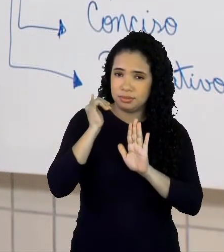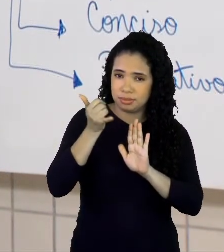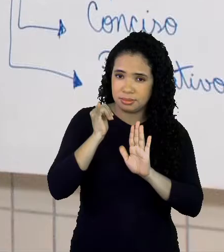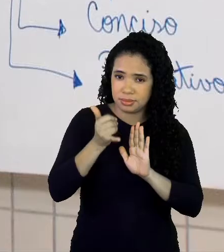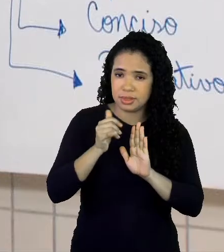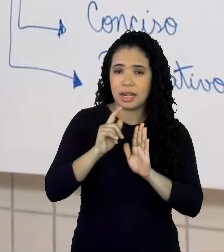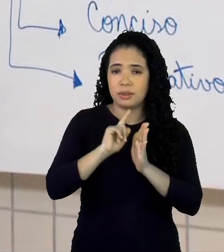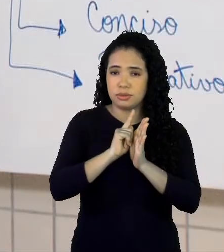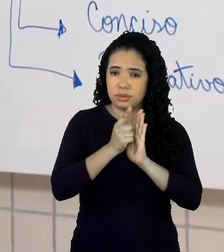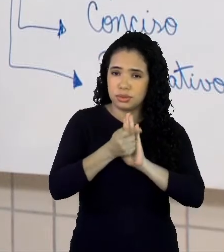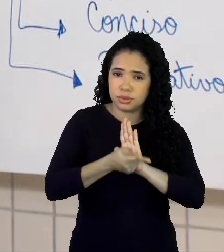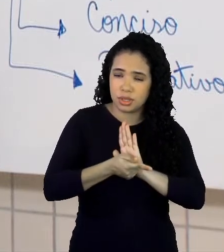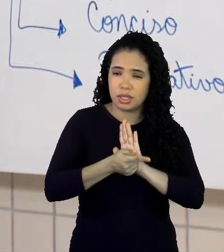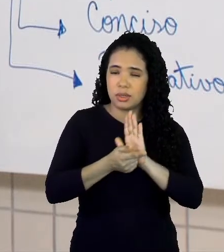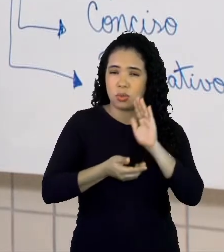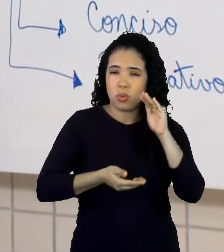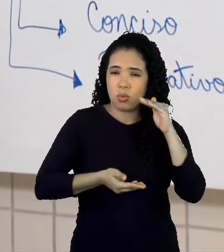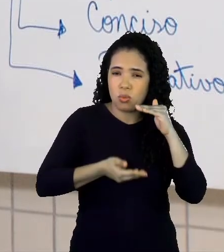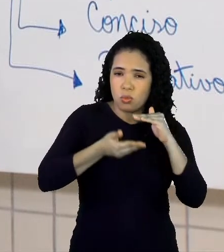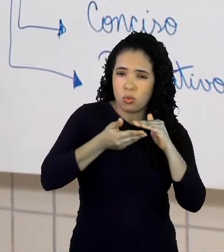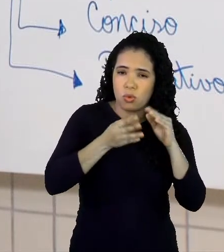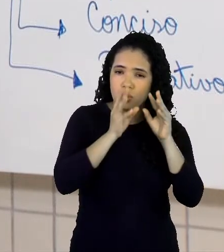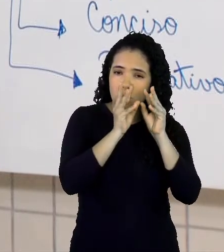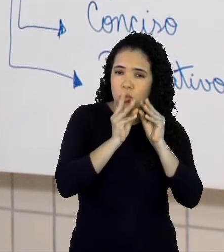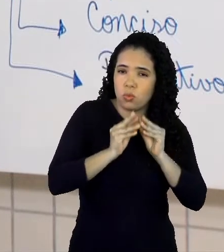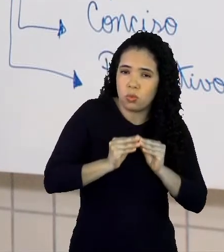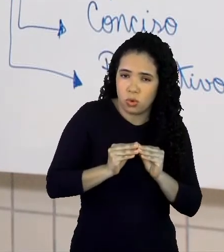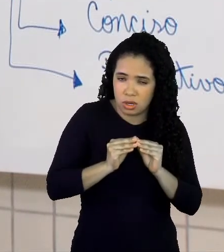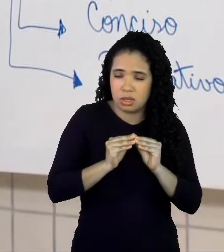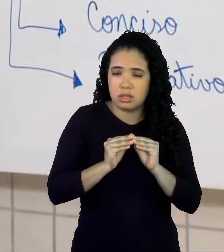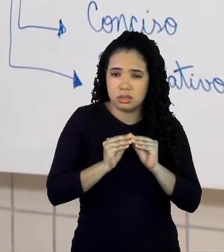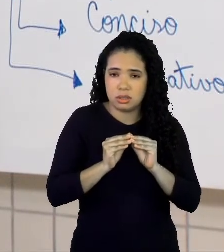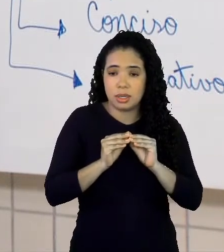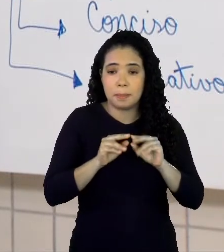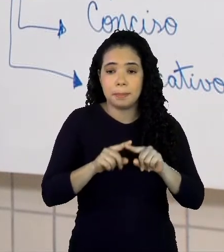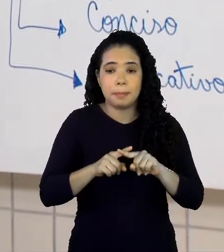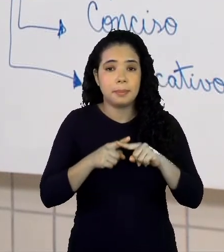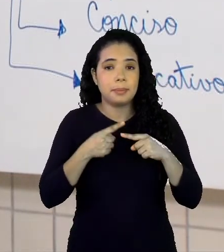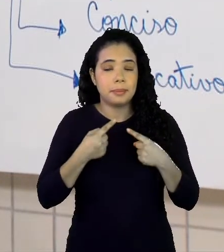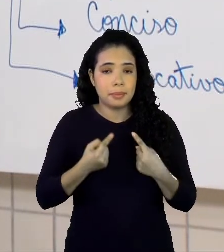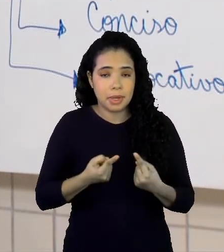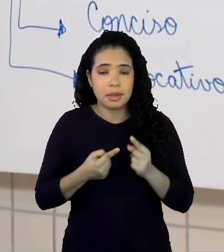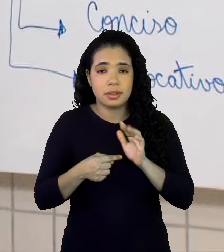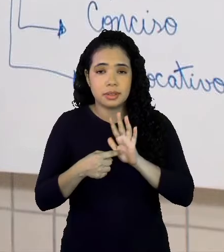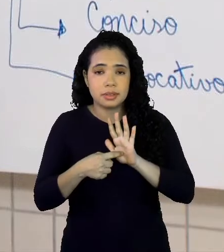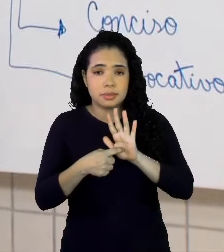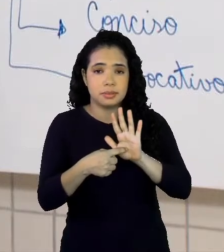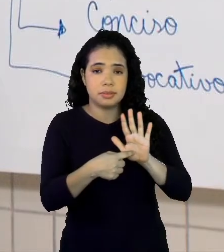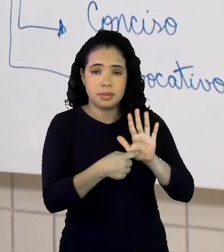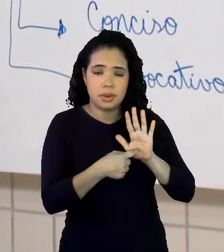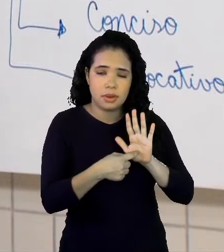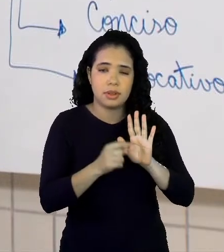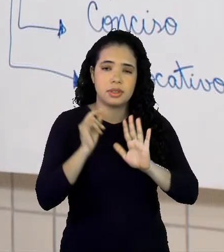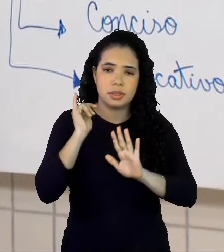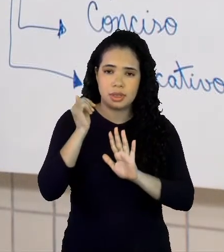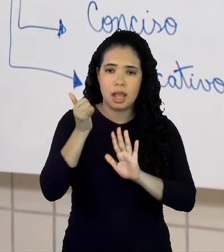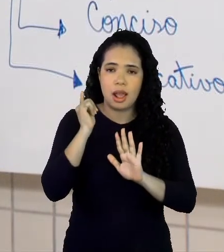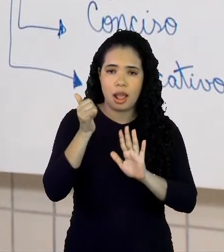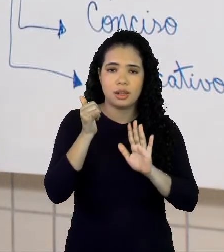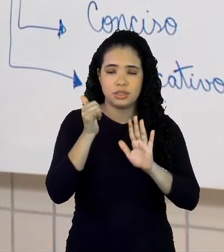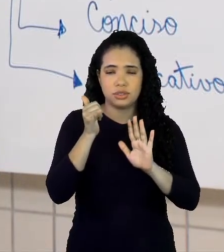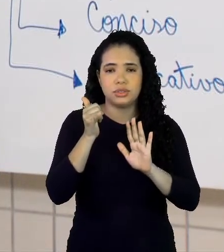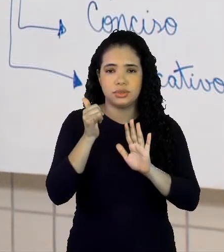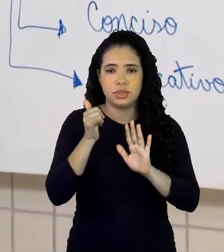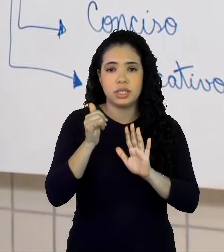um gênero conciso, né, resumido, mas ele tende a mostrar essa narratividade. Se ele tem